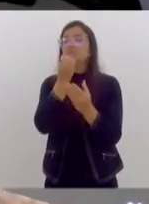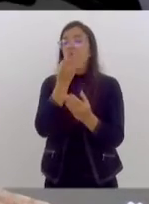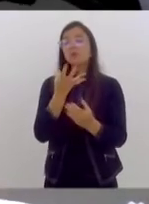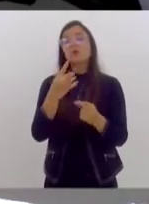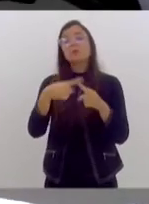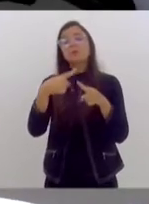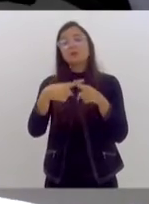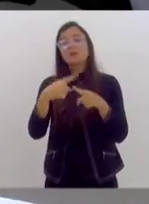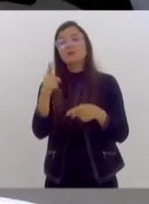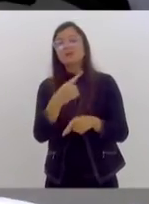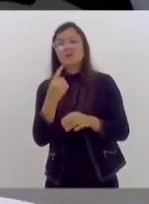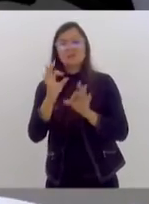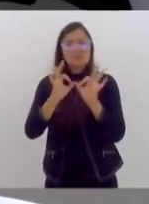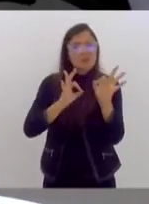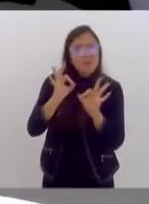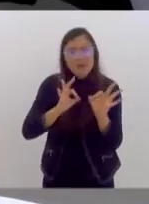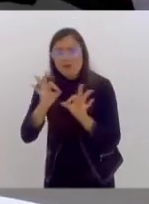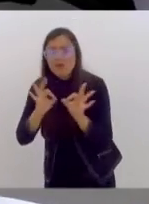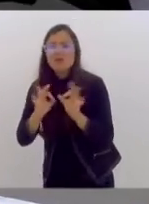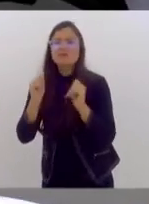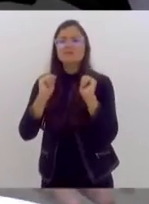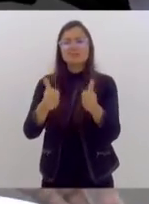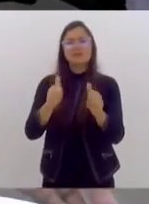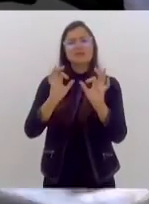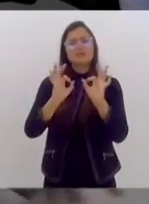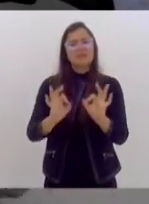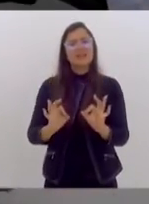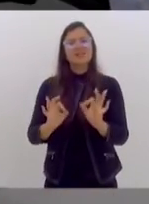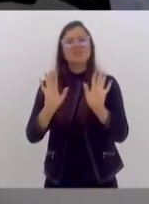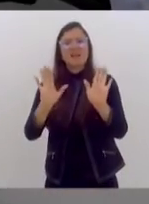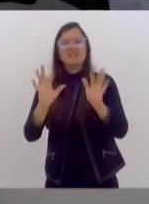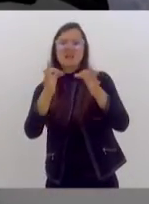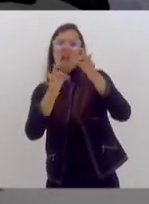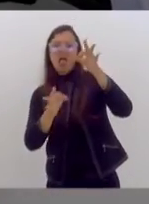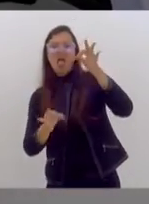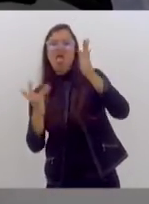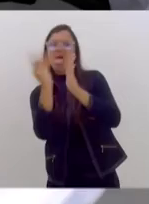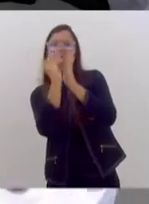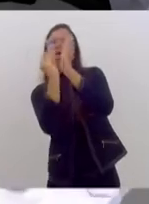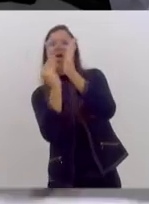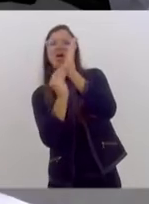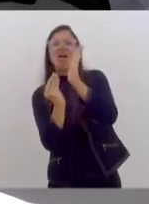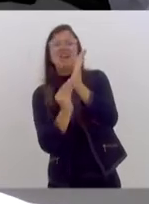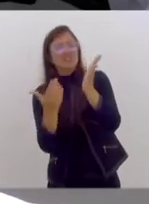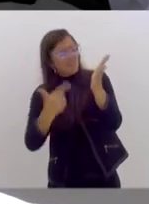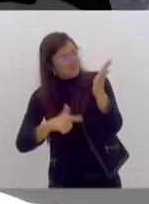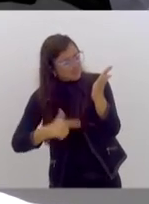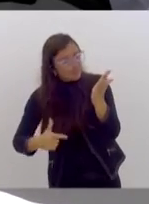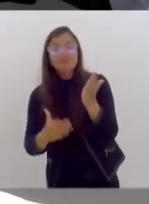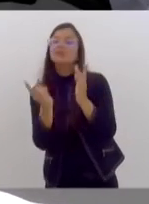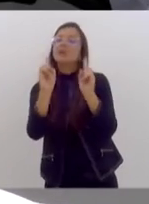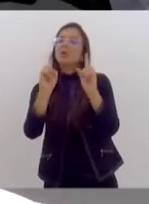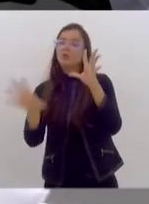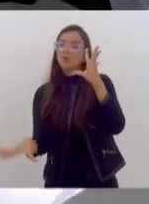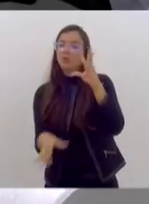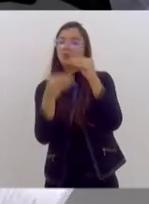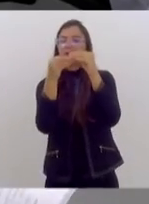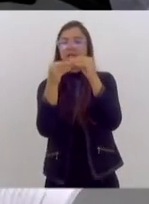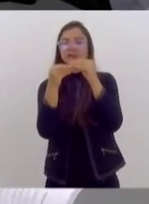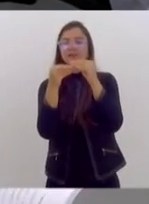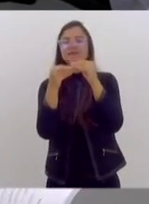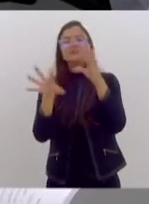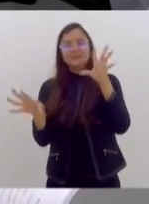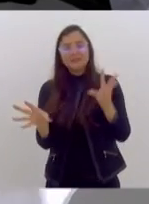né nem muito grande com muita muito conteúdo repetitivo mas bem enxuto no sentido